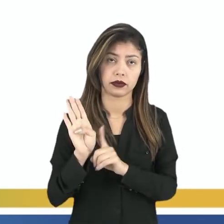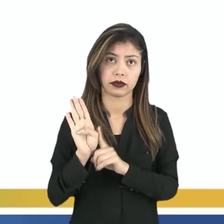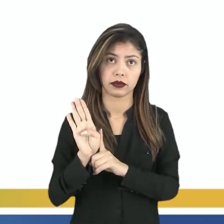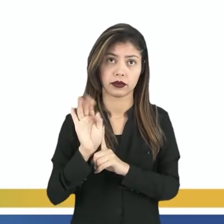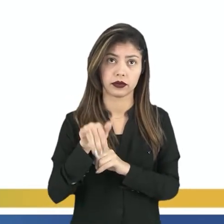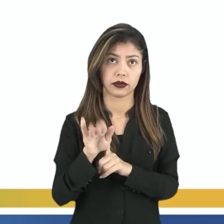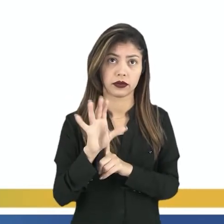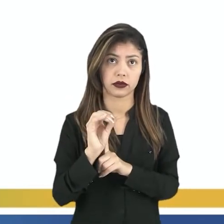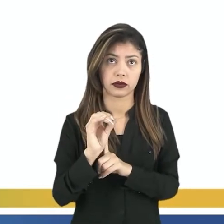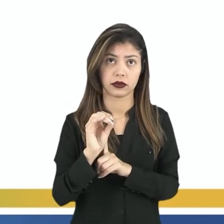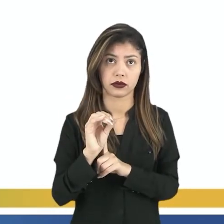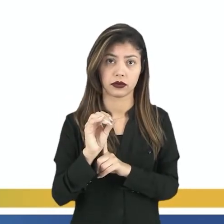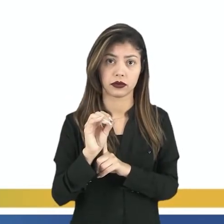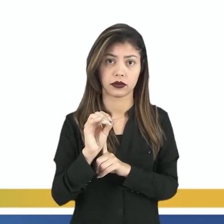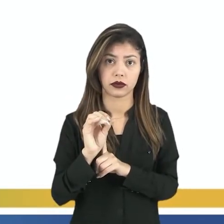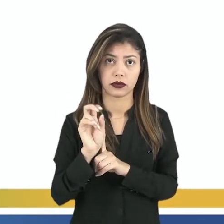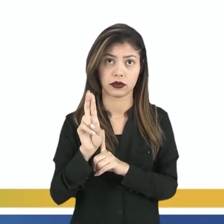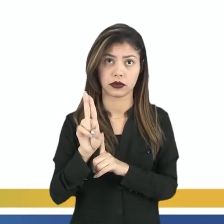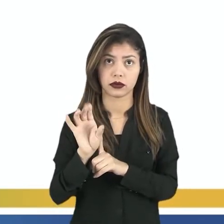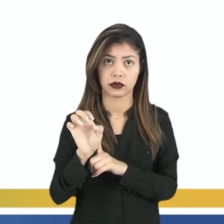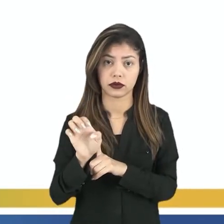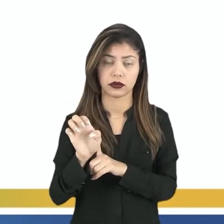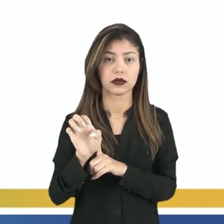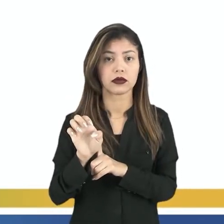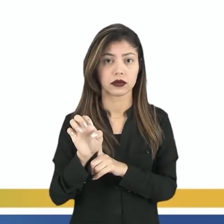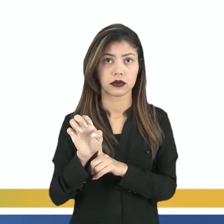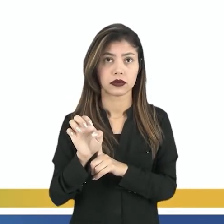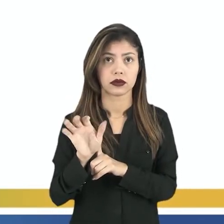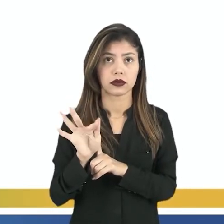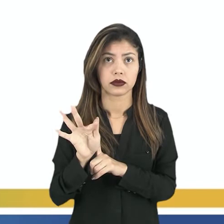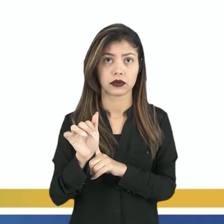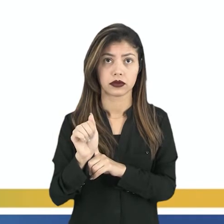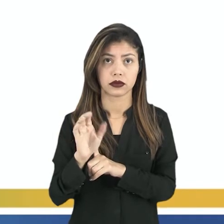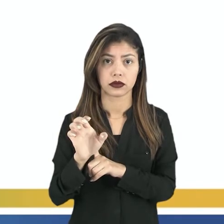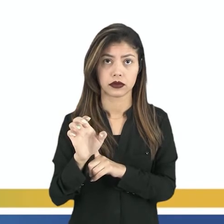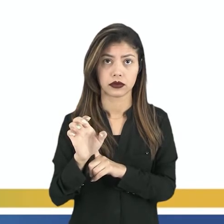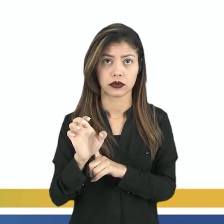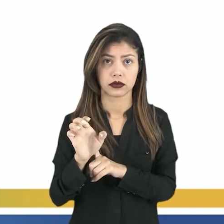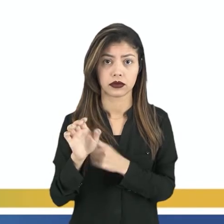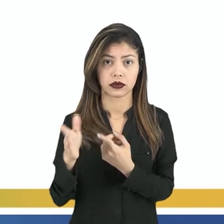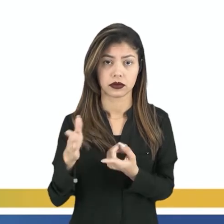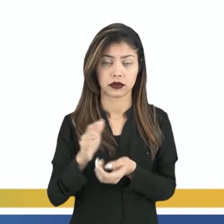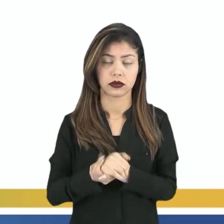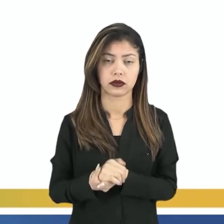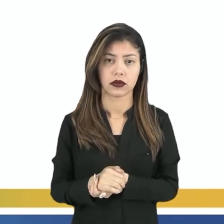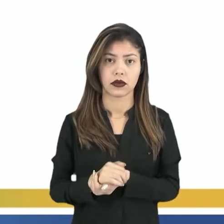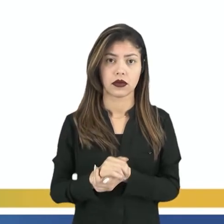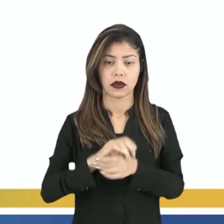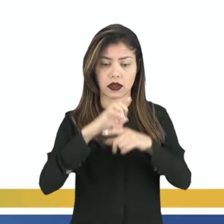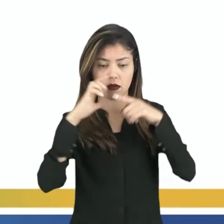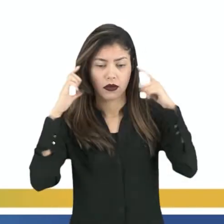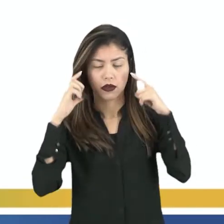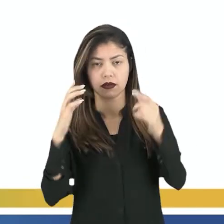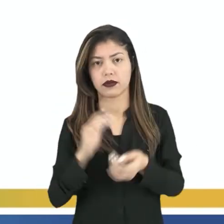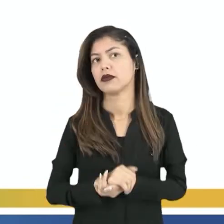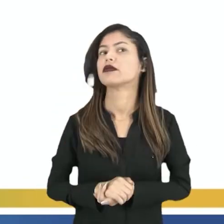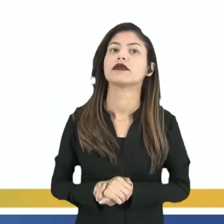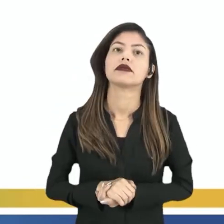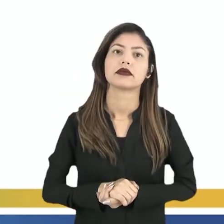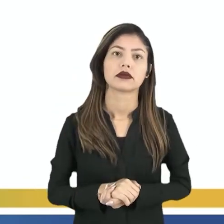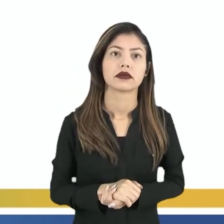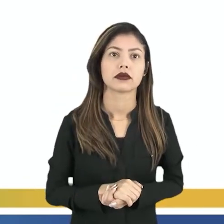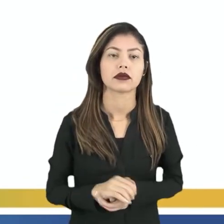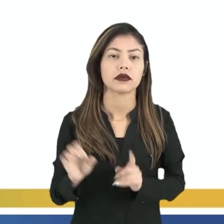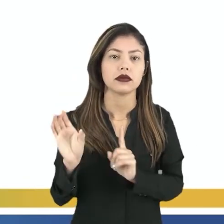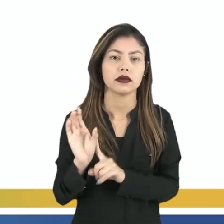B, you, você, use, que é usar, e a face mask, que é uma máscara facial.